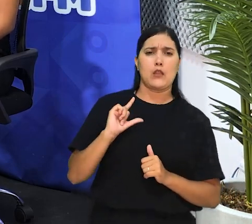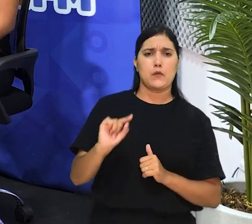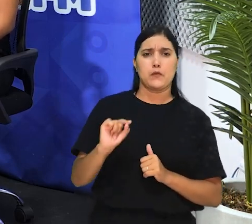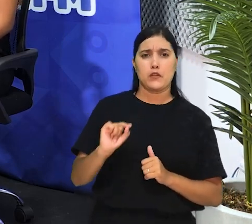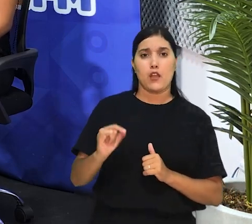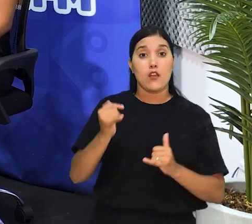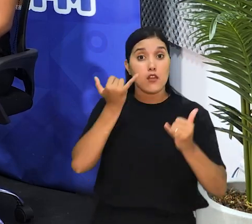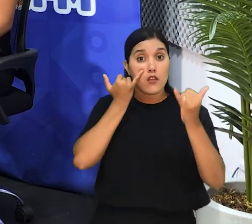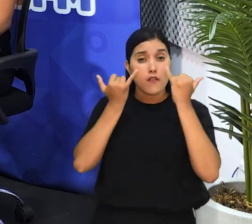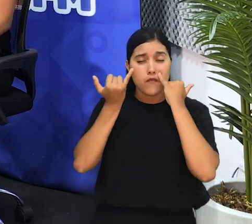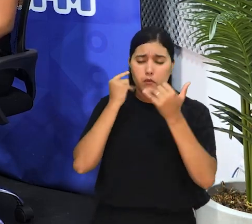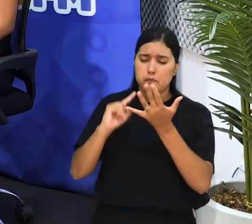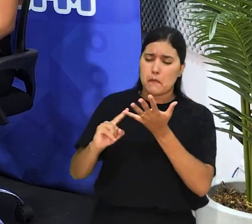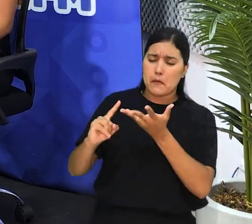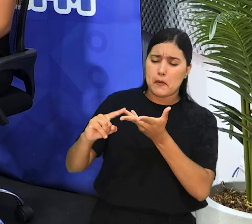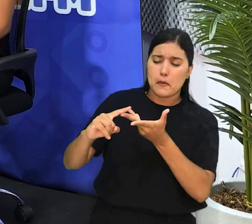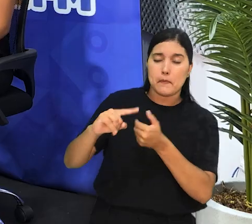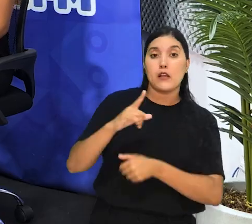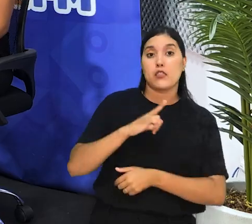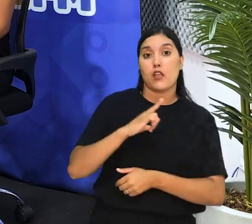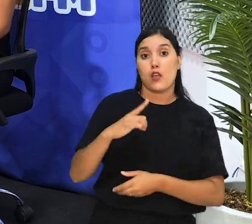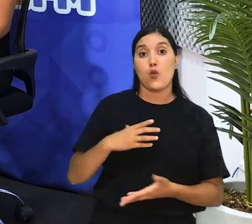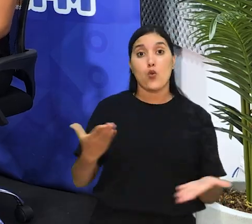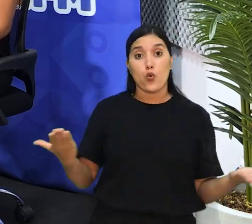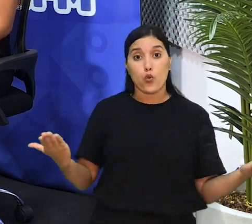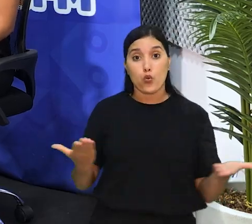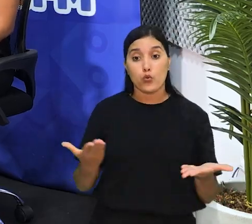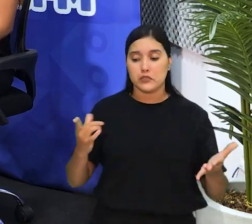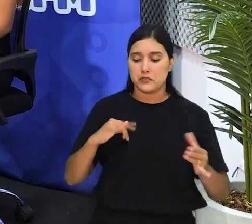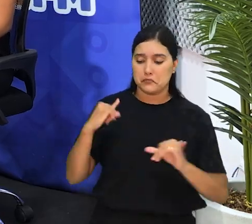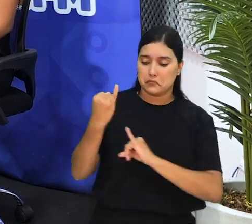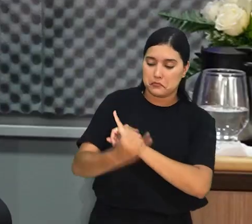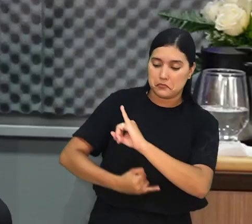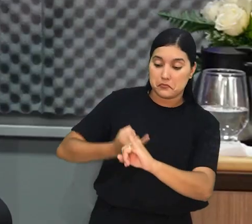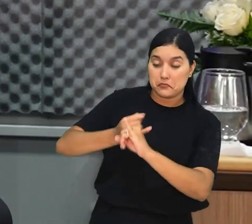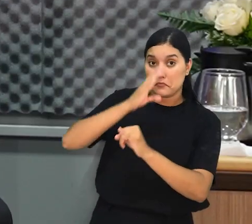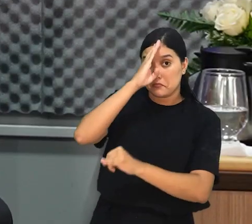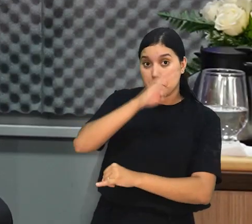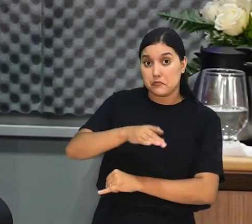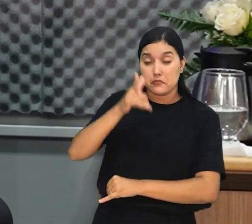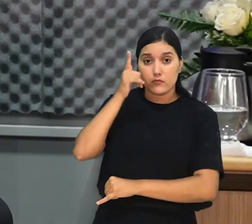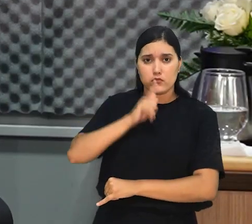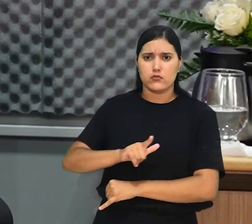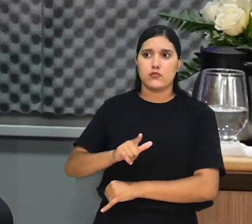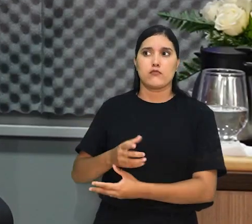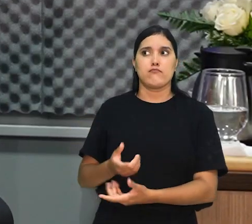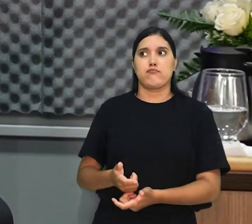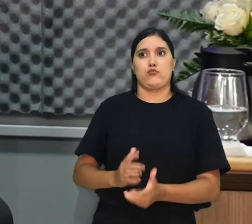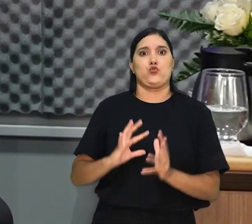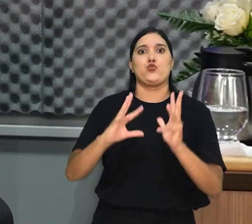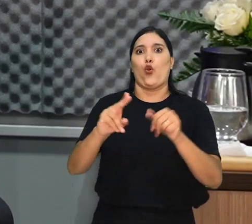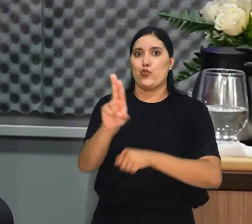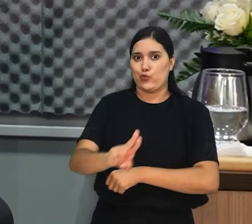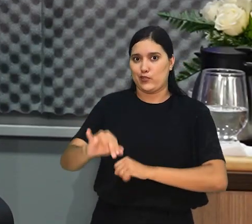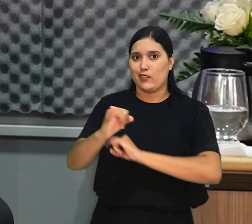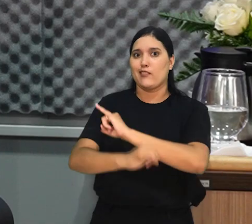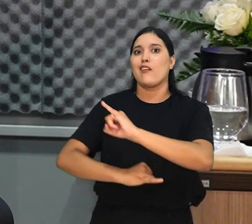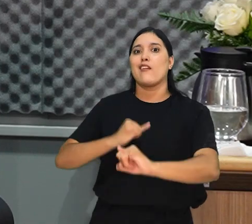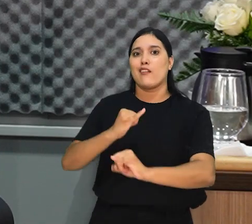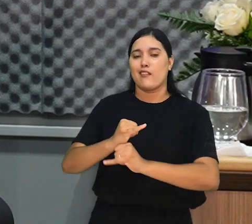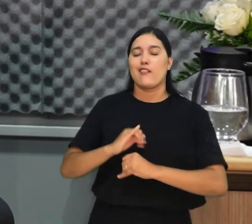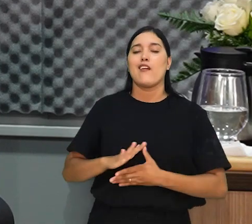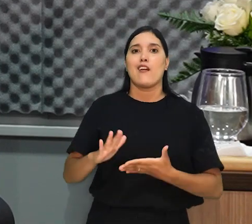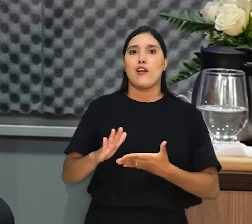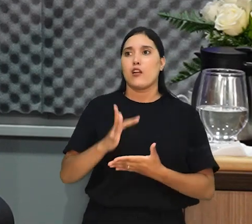de informações. Hoje temos aí o acesso à internet, né, que eu acho que ninguém vive sem. Tem pessoas